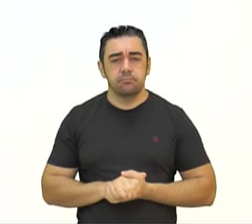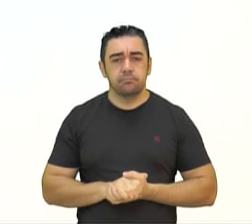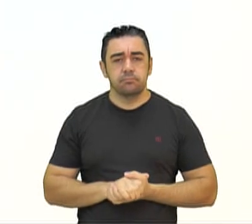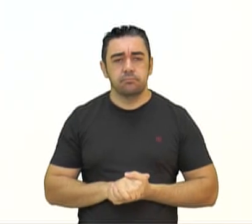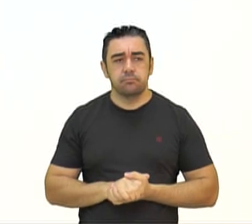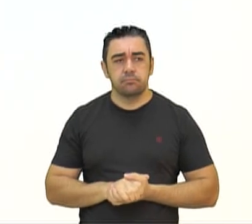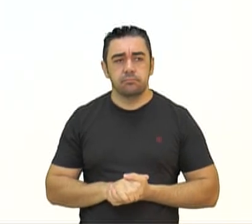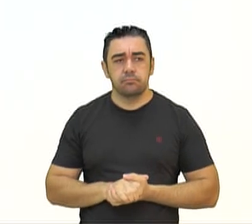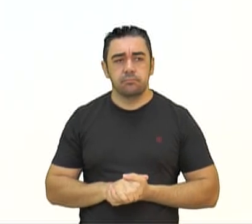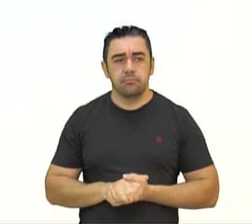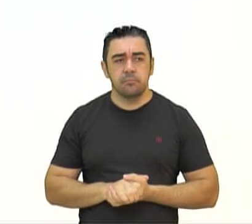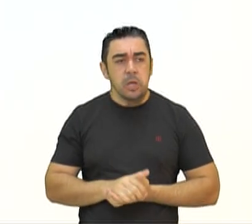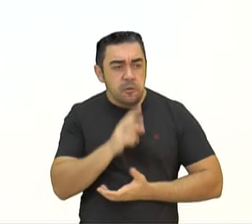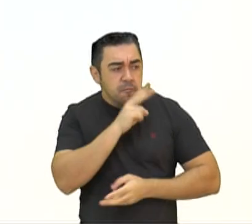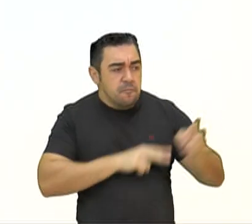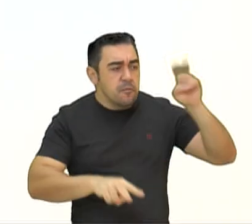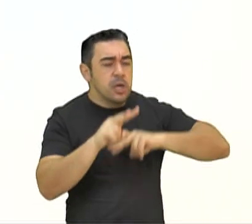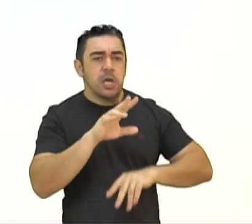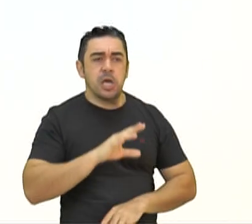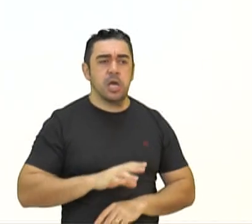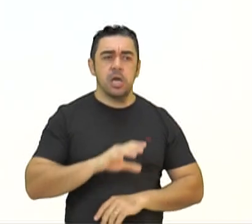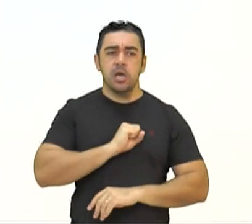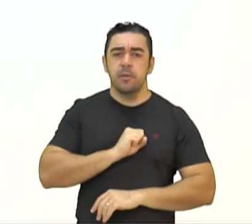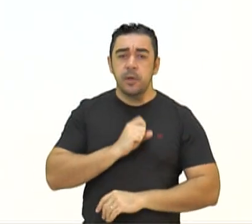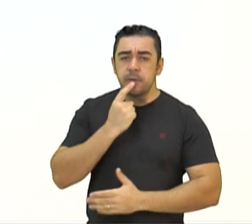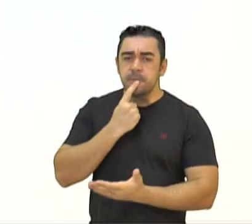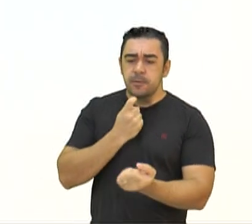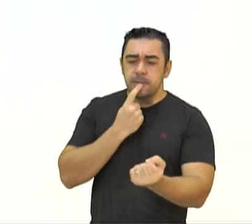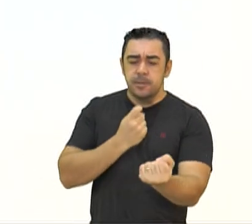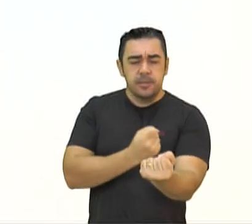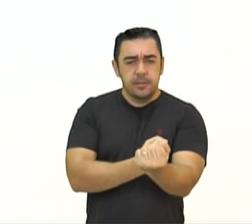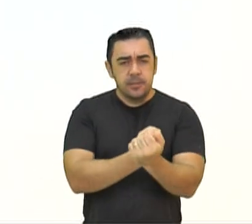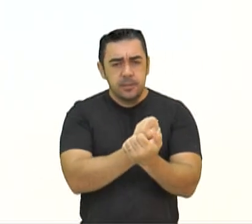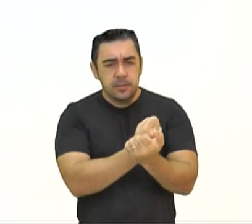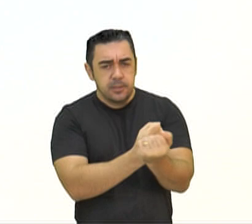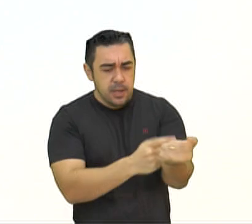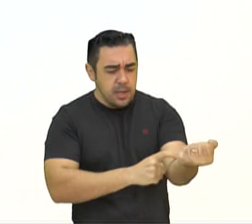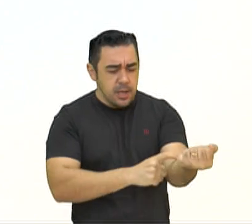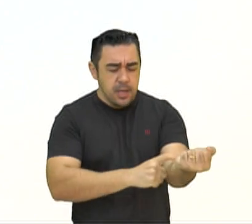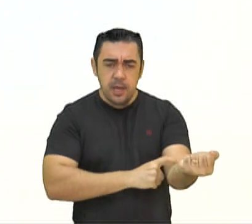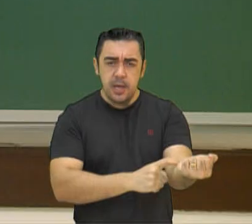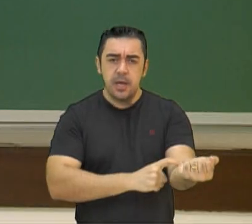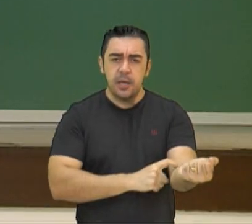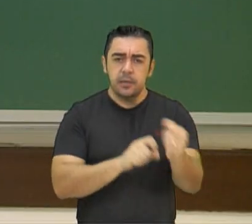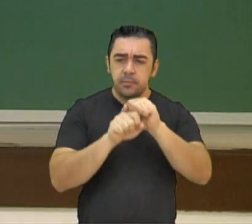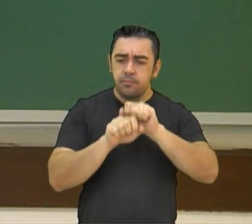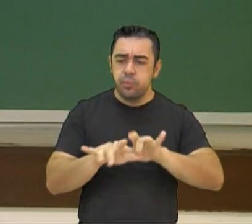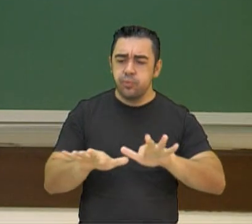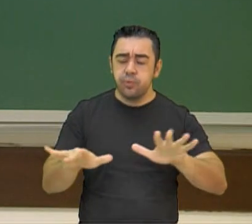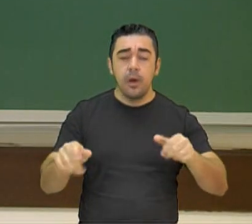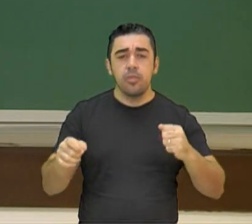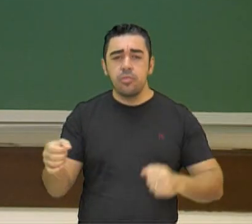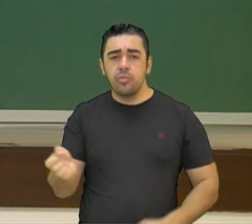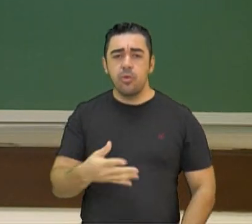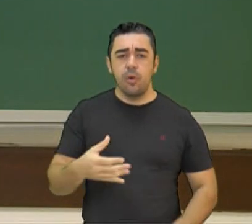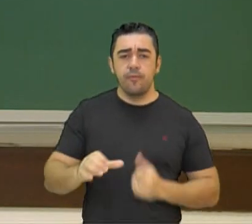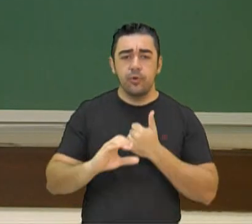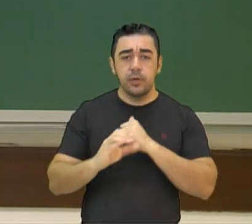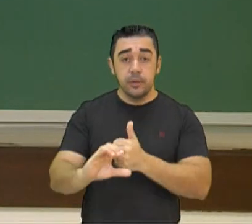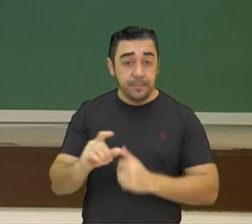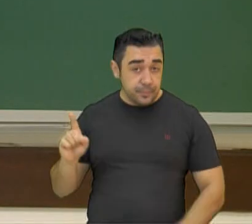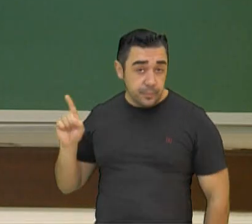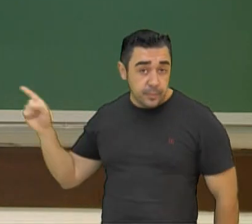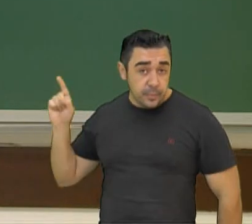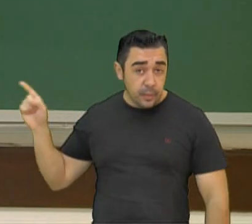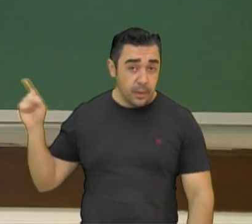Vede como se amam o sangue dos mártires, a semente dos novos cristãos. Aqui, o Tertuliano